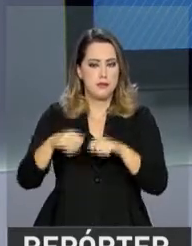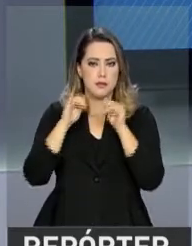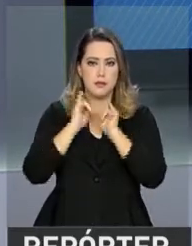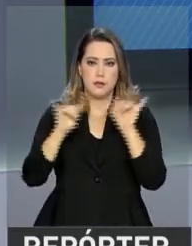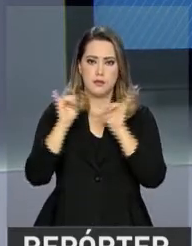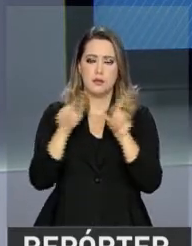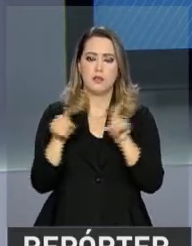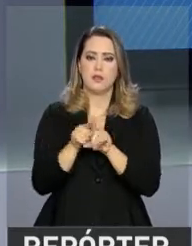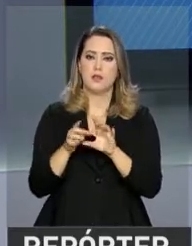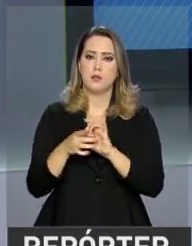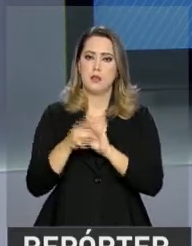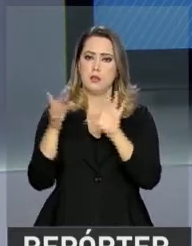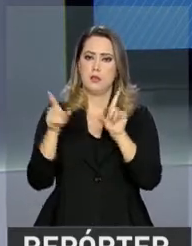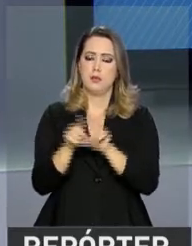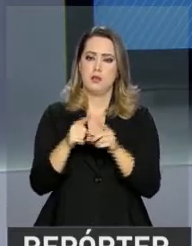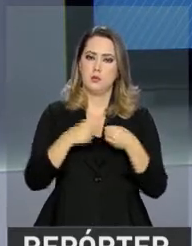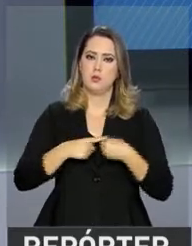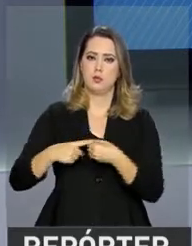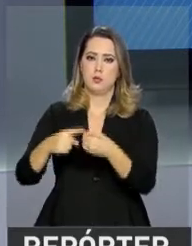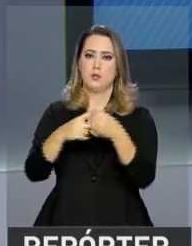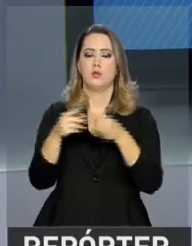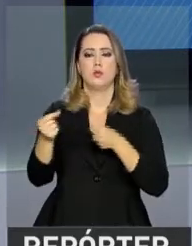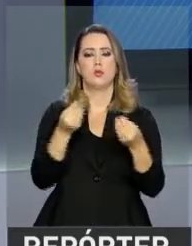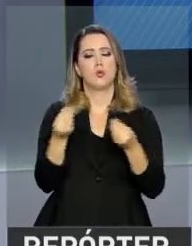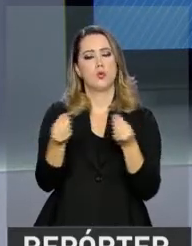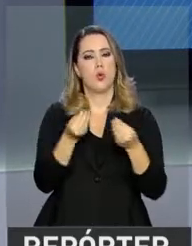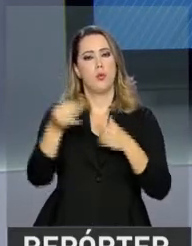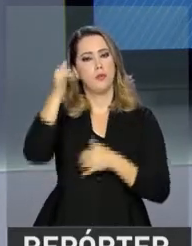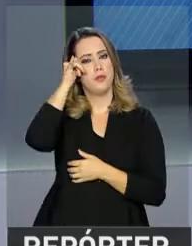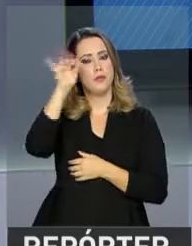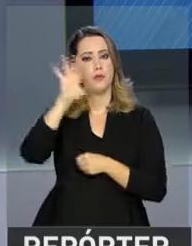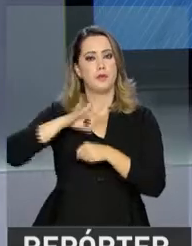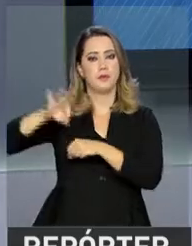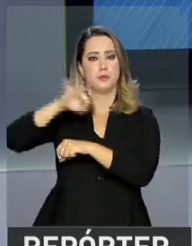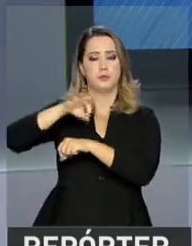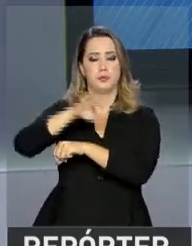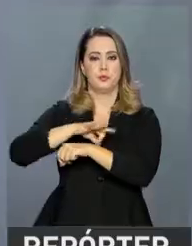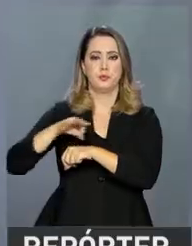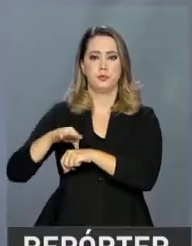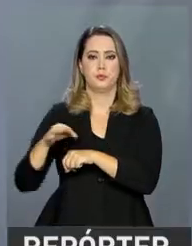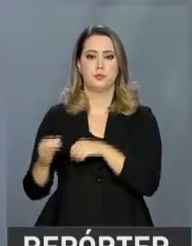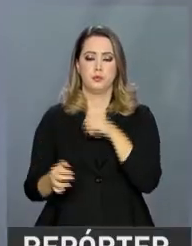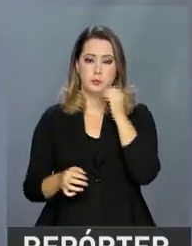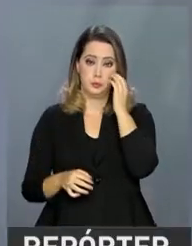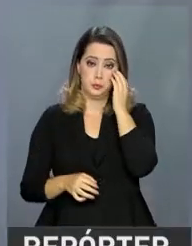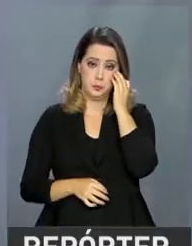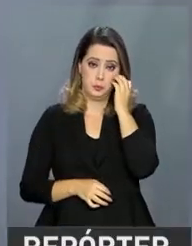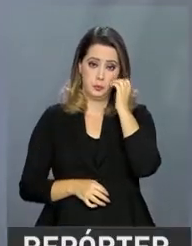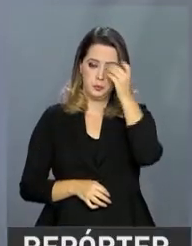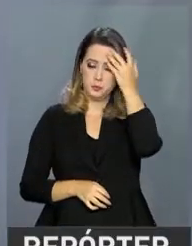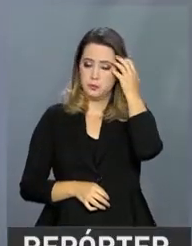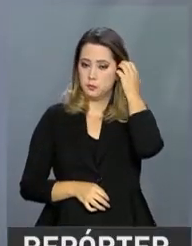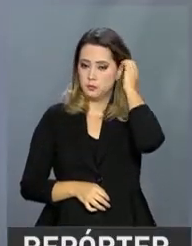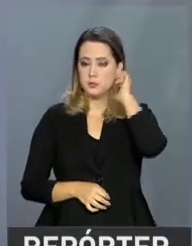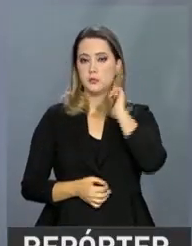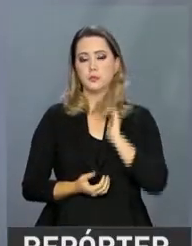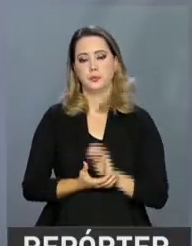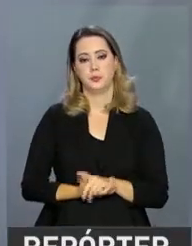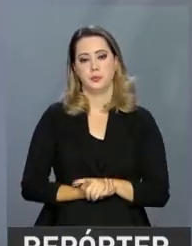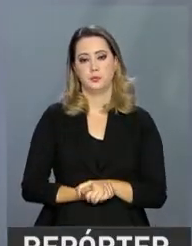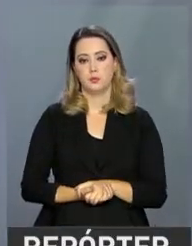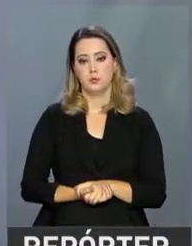dos municípios na definição das formas de combater o mosquito temos priorizado também